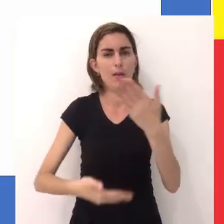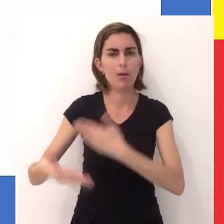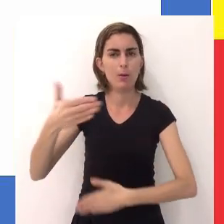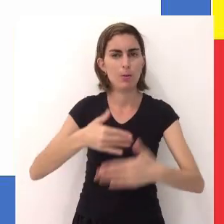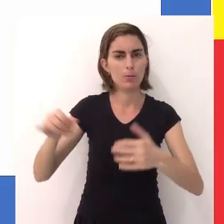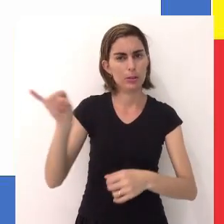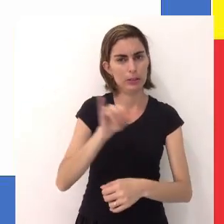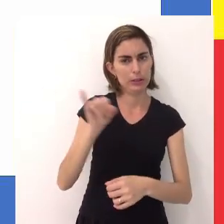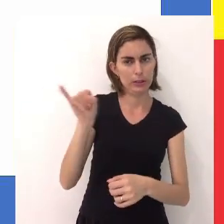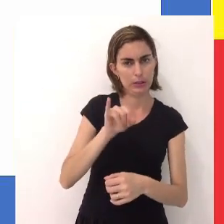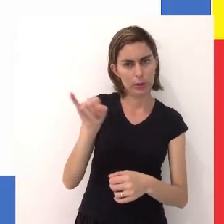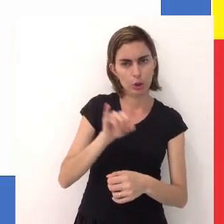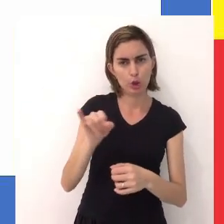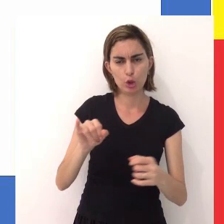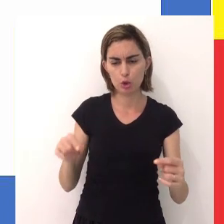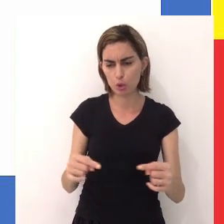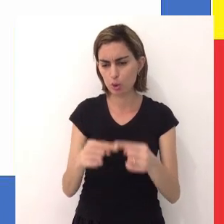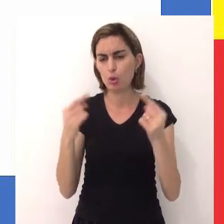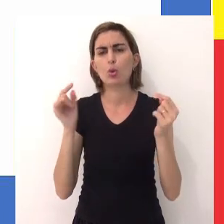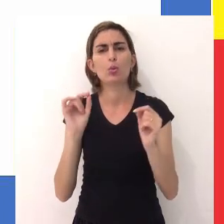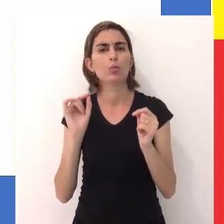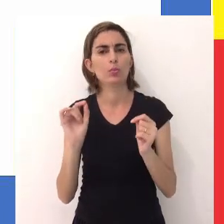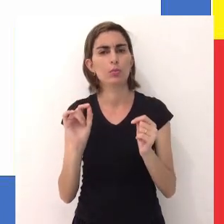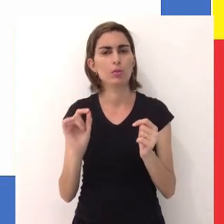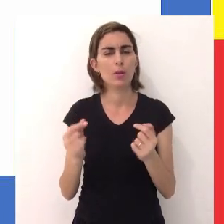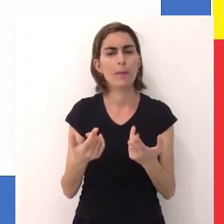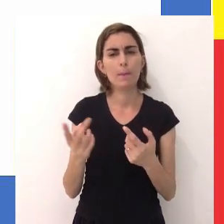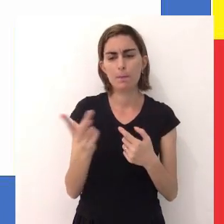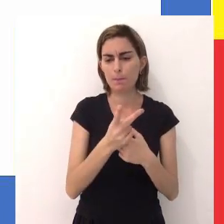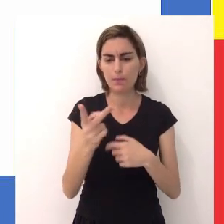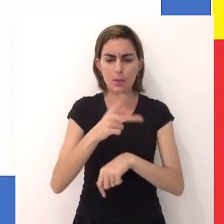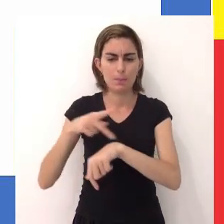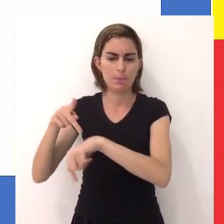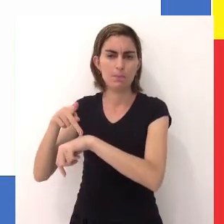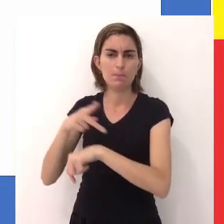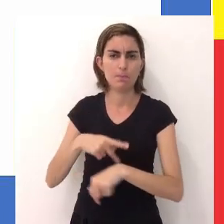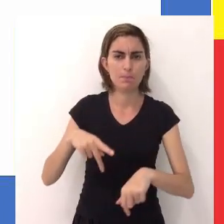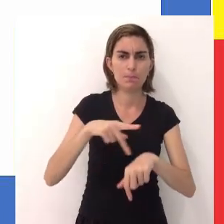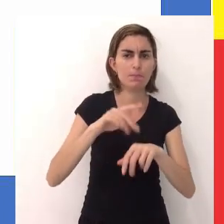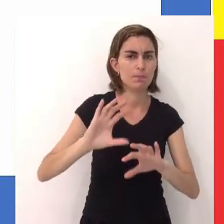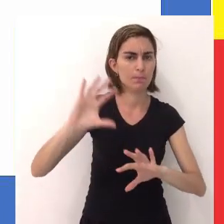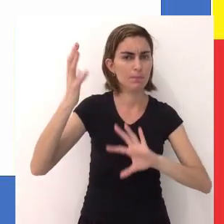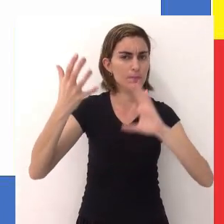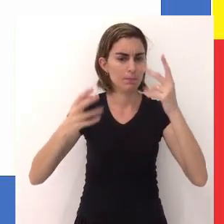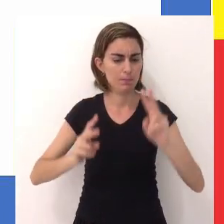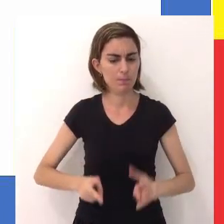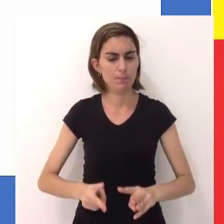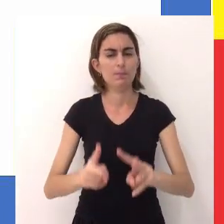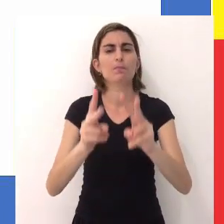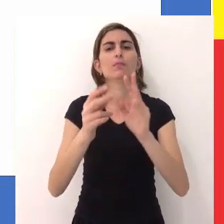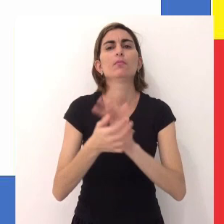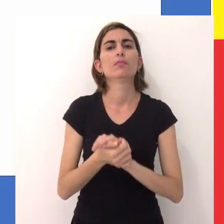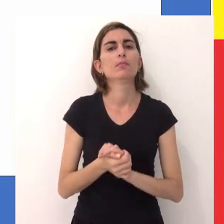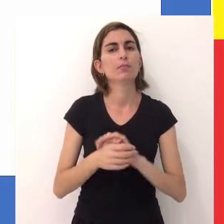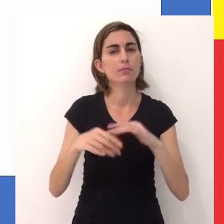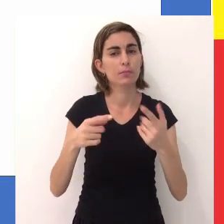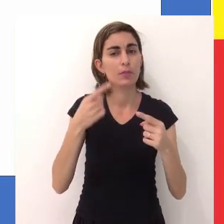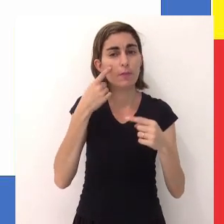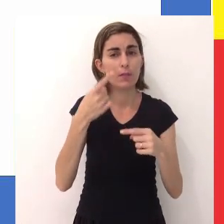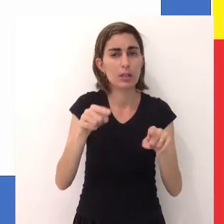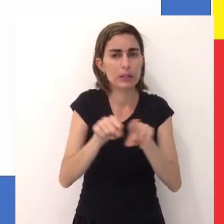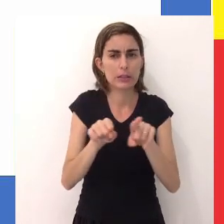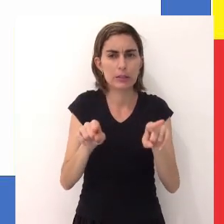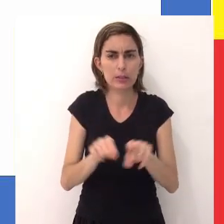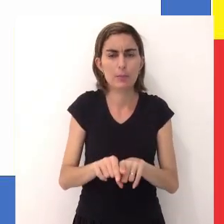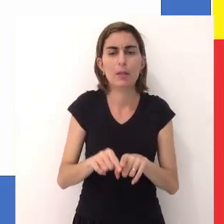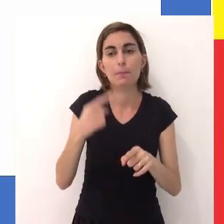relações internacionais de choque entre essas potências acontecem sempre, tá? A gente vai ver